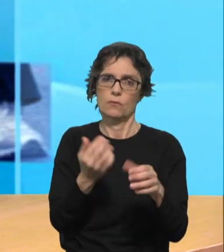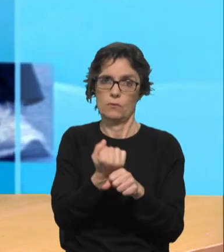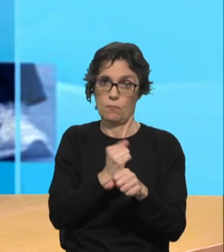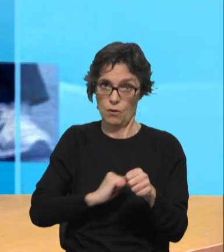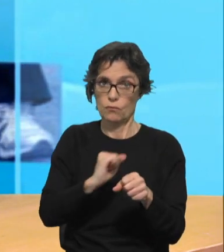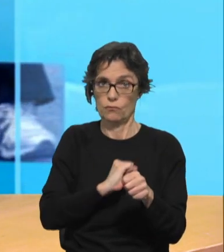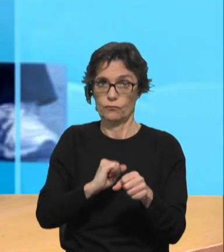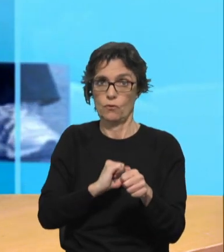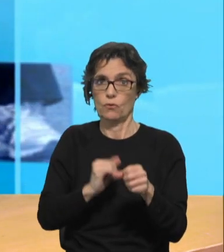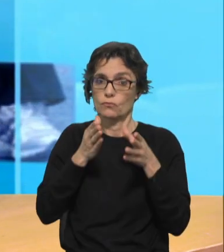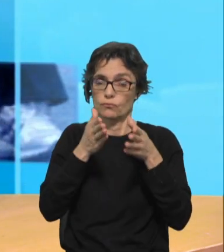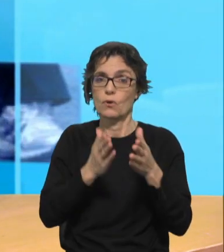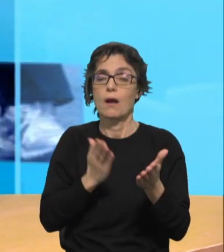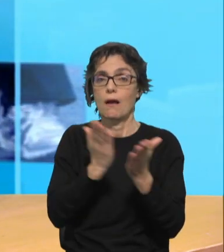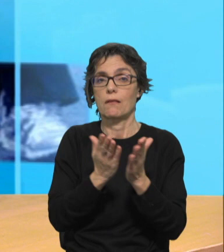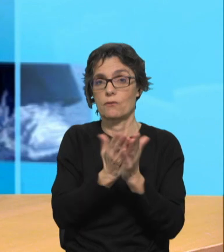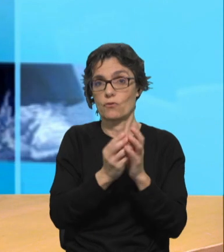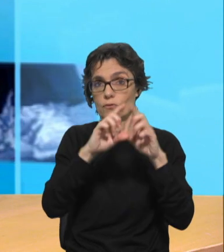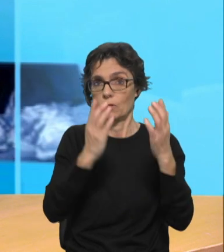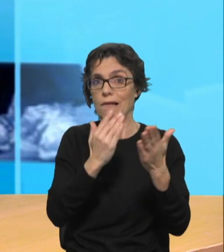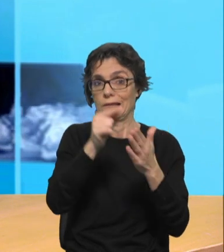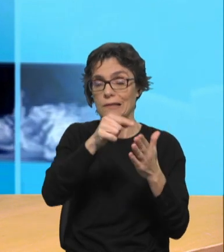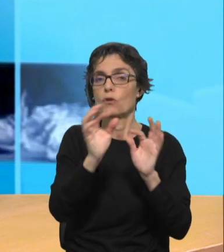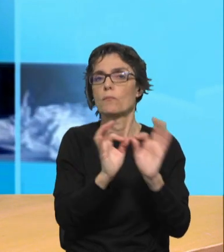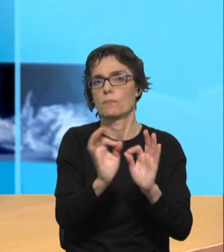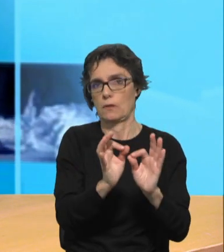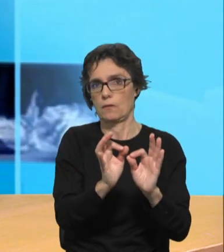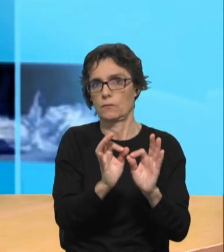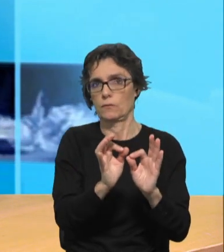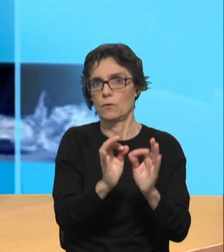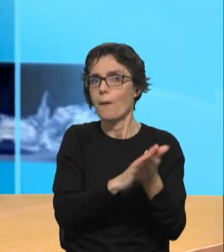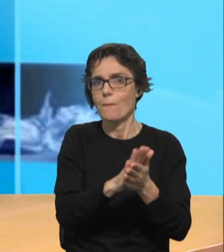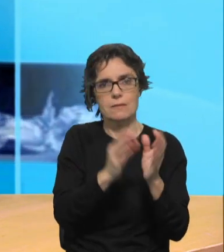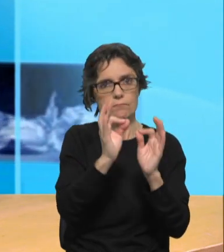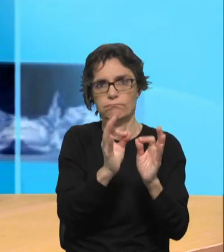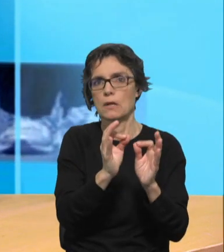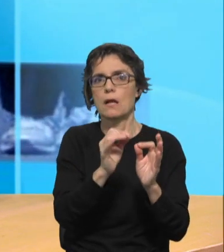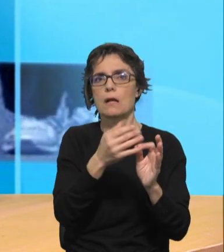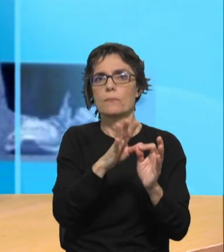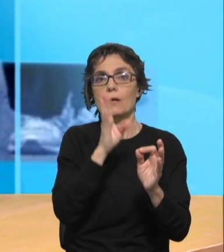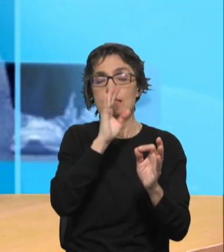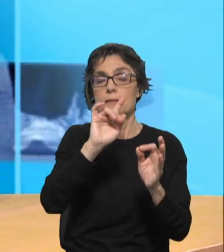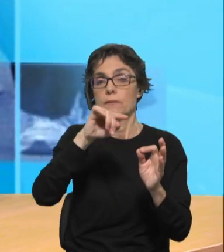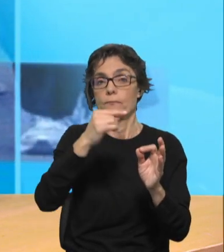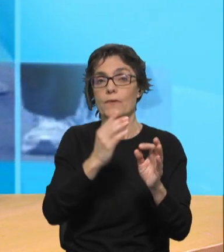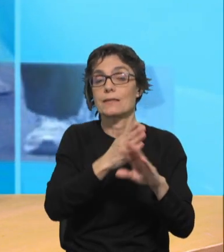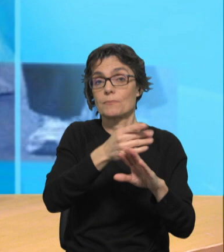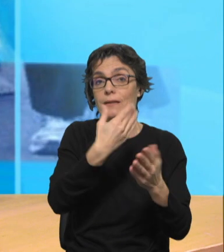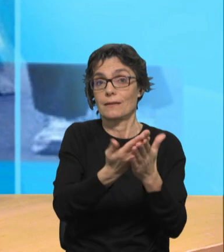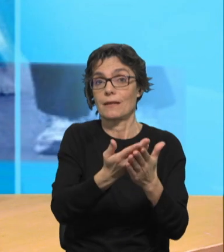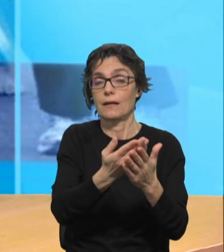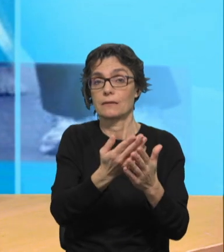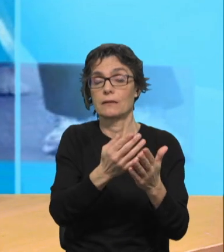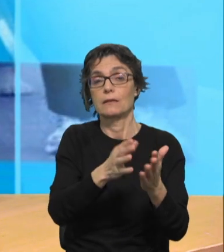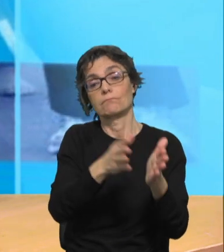os alunos até o secundário é um trabalho de preparação, claro. Sem ele, não é possível ver frutos depois. Mas o acesso ao